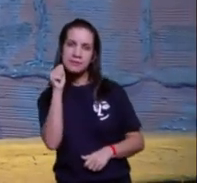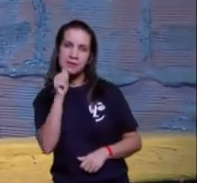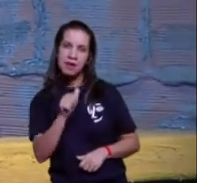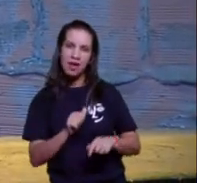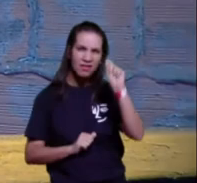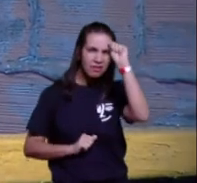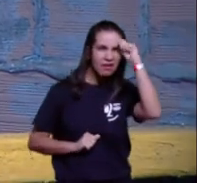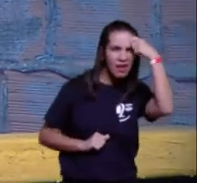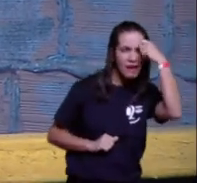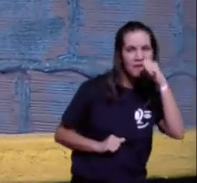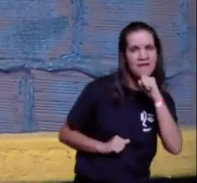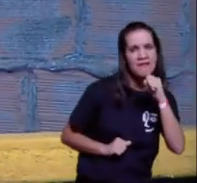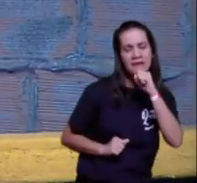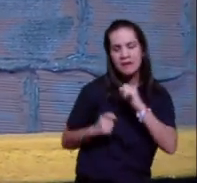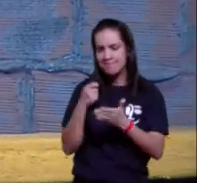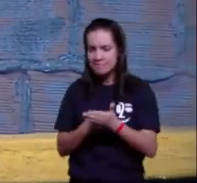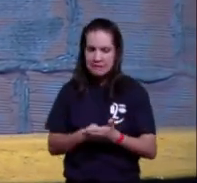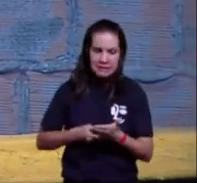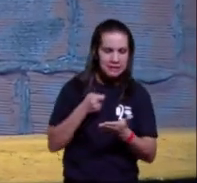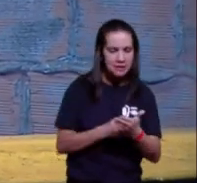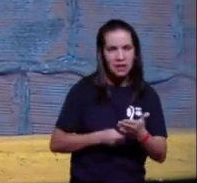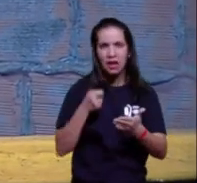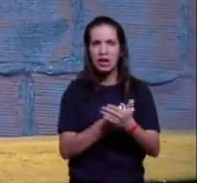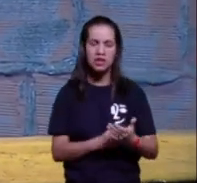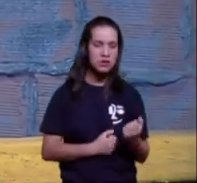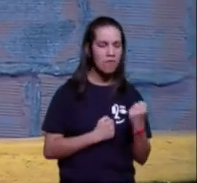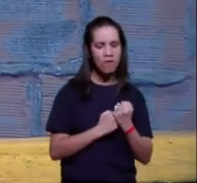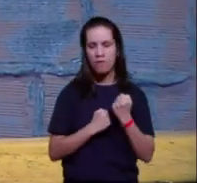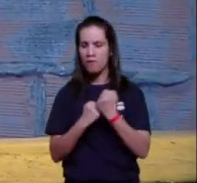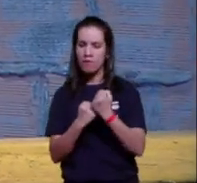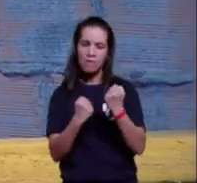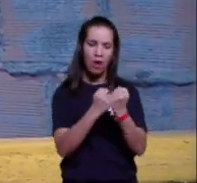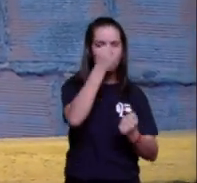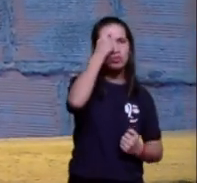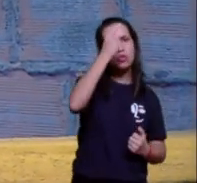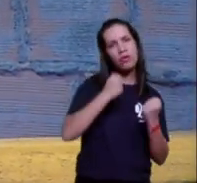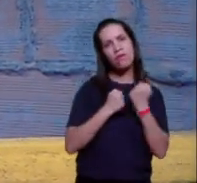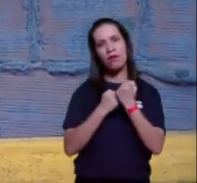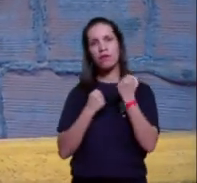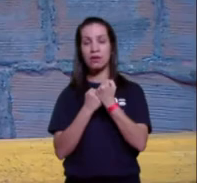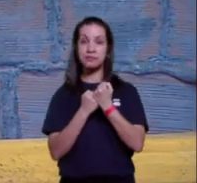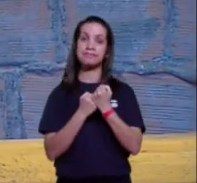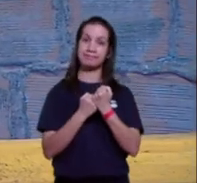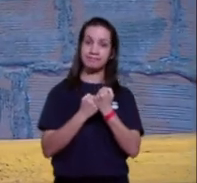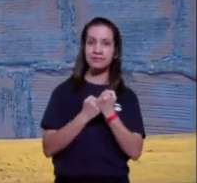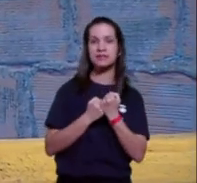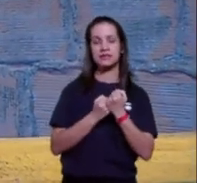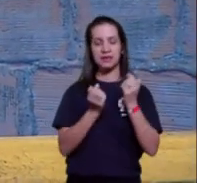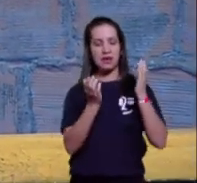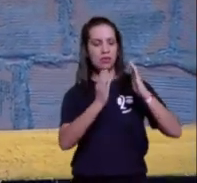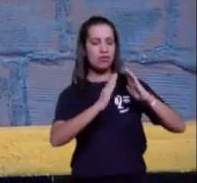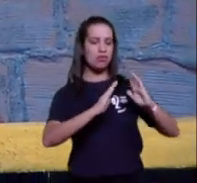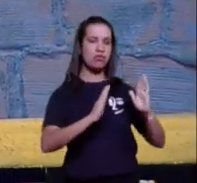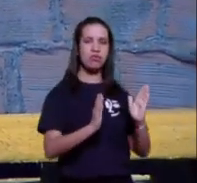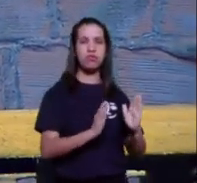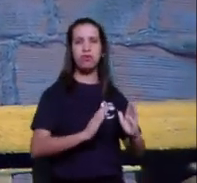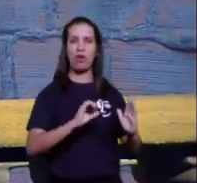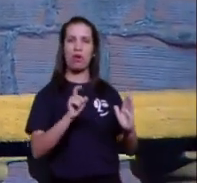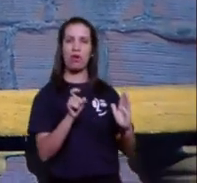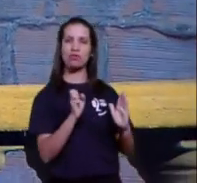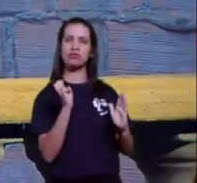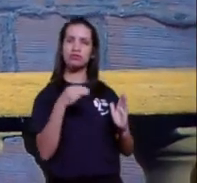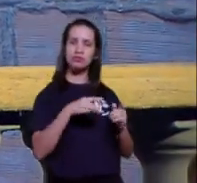negra velha, militante, que defende a todo instante cultura sua. tens a sensualidade de Oxum, destreza